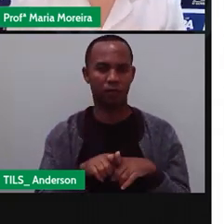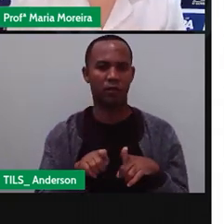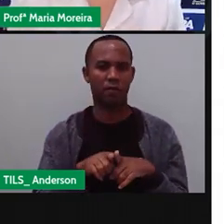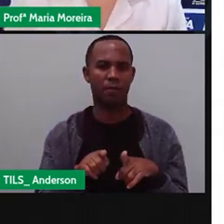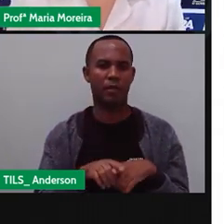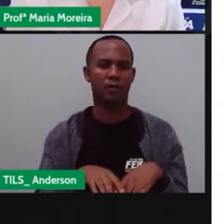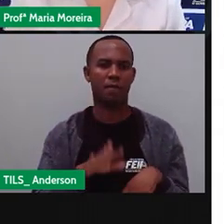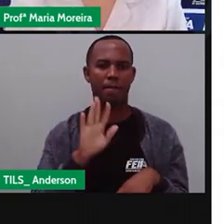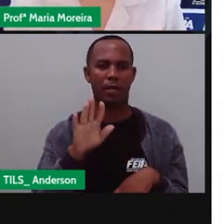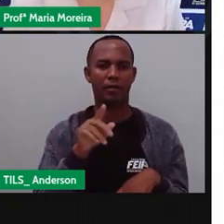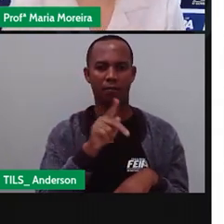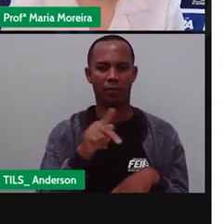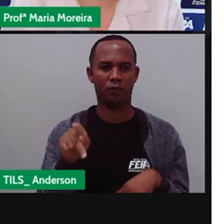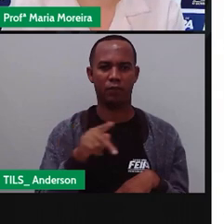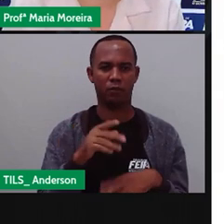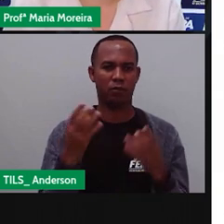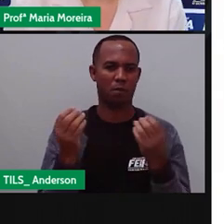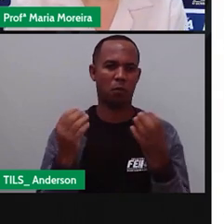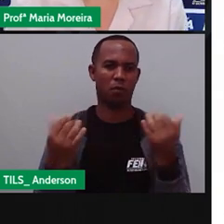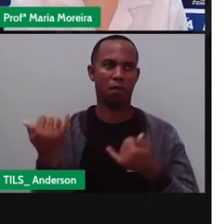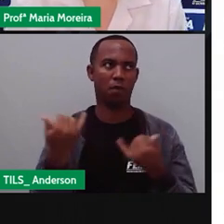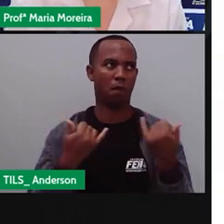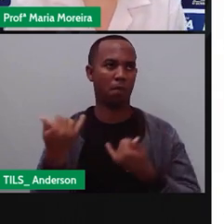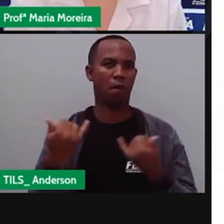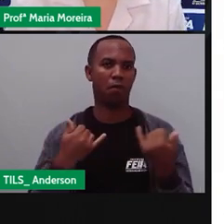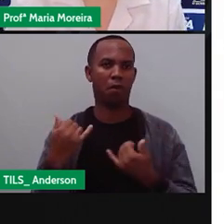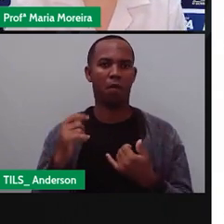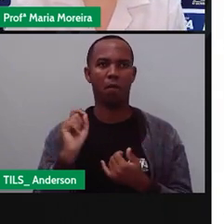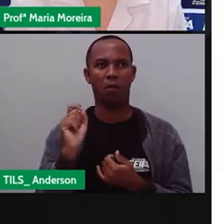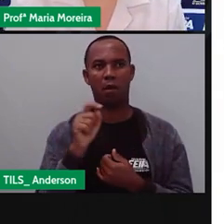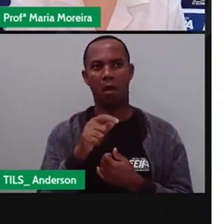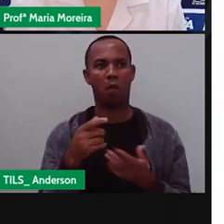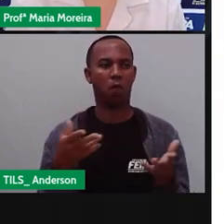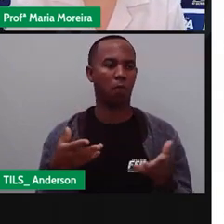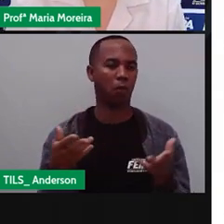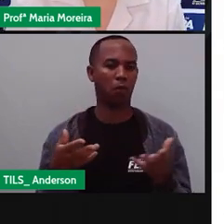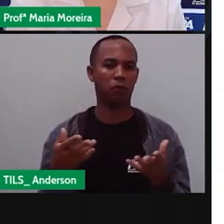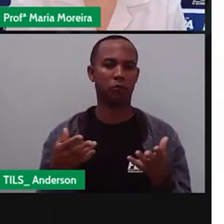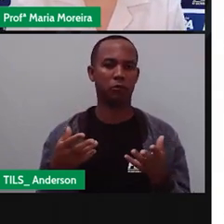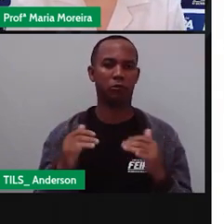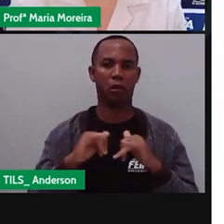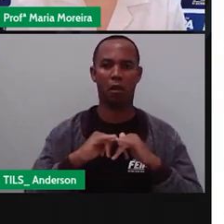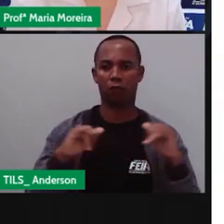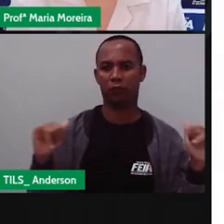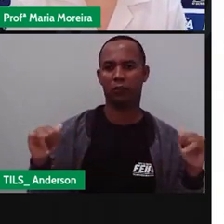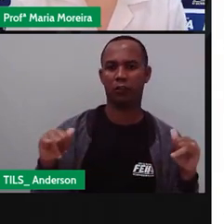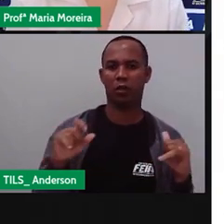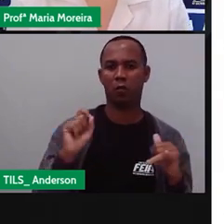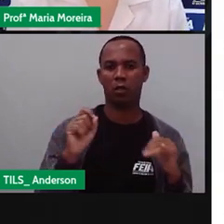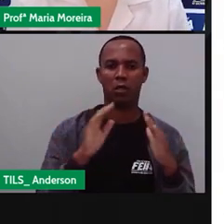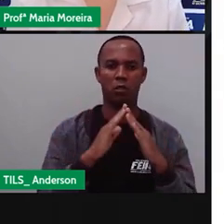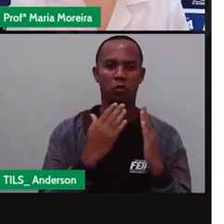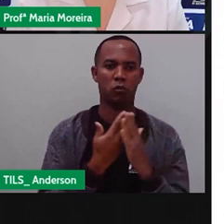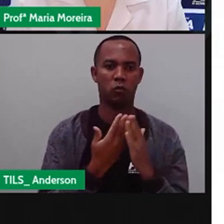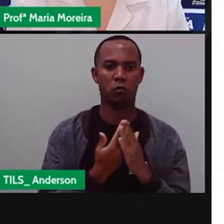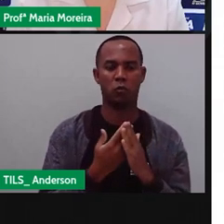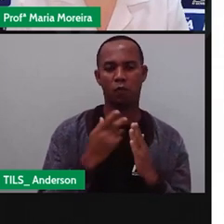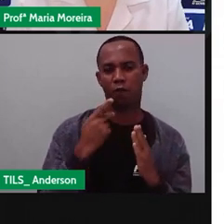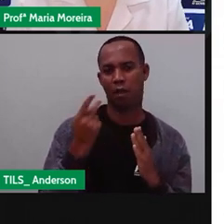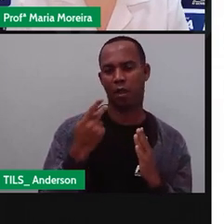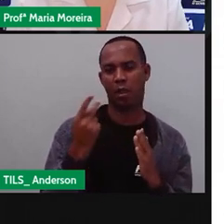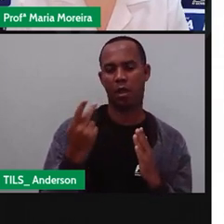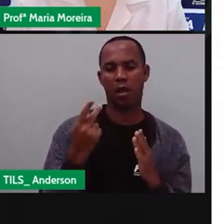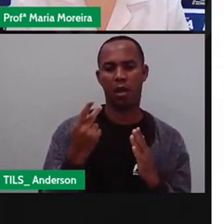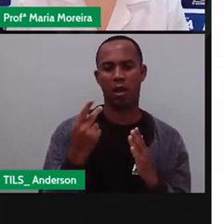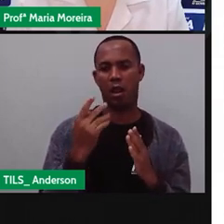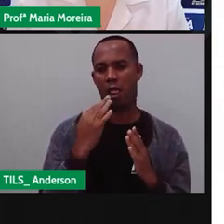cheia de formalidade, bom, queridos alunos, né? É, estamos aqui hoje para dar uma aula. Vamos falar aqui sobre